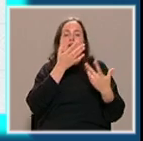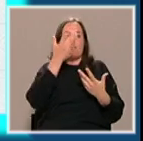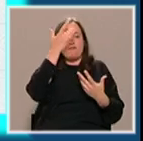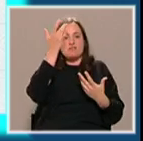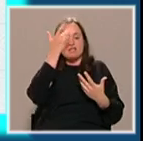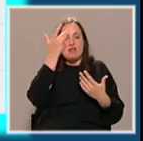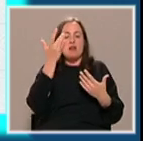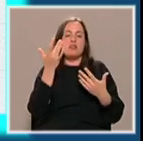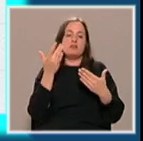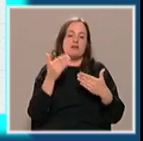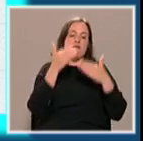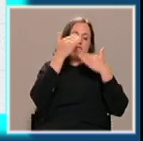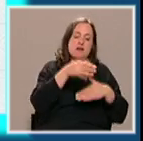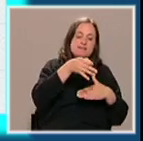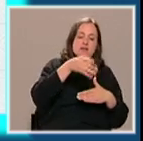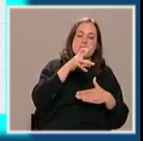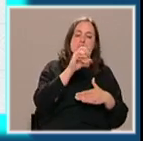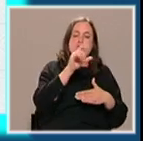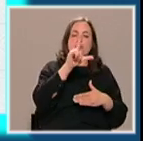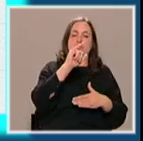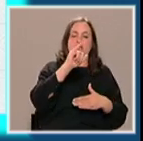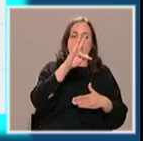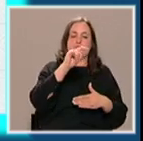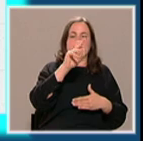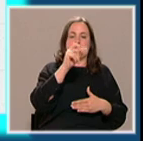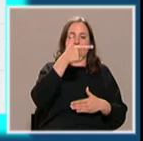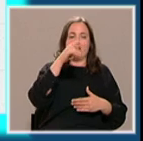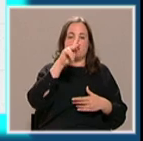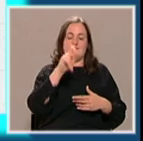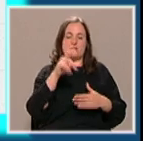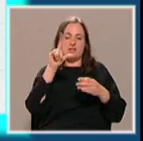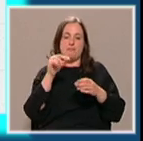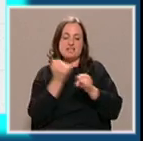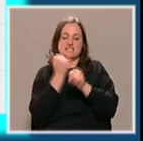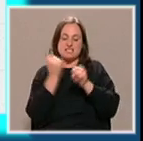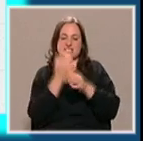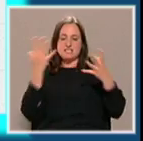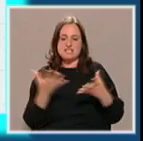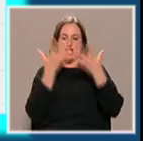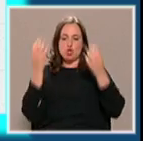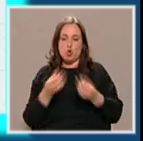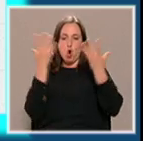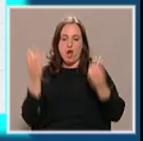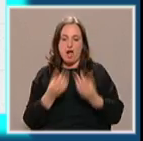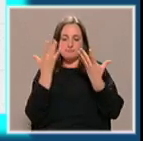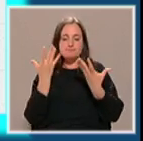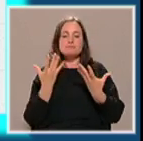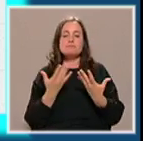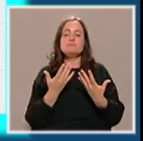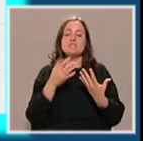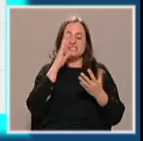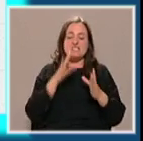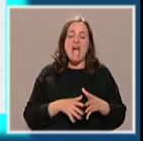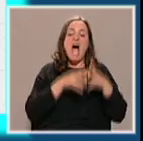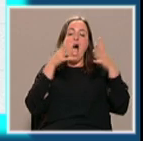as fases proliferativa e secretora. Quando há um aumento e de modo a